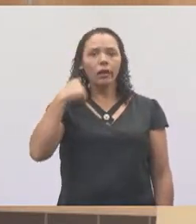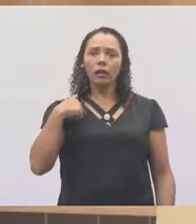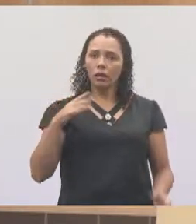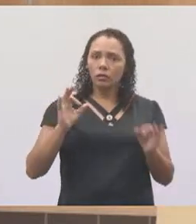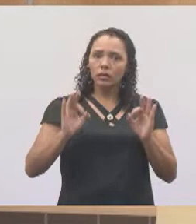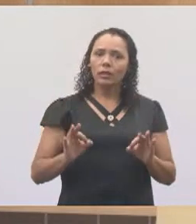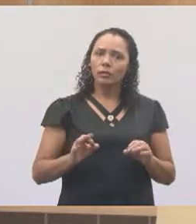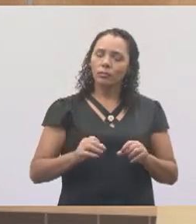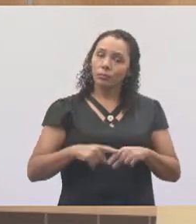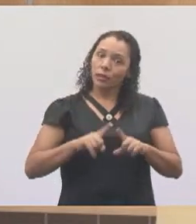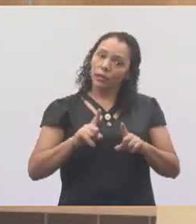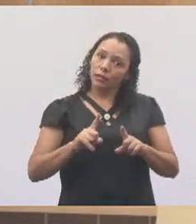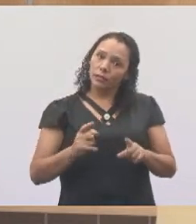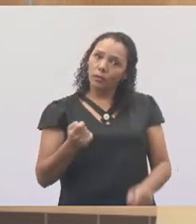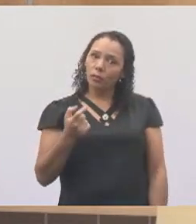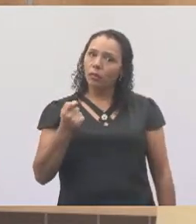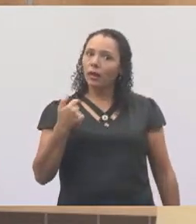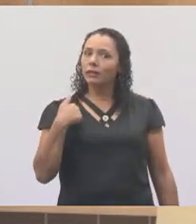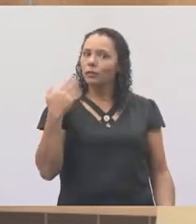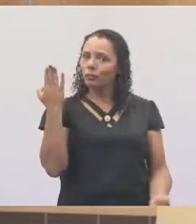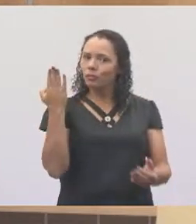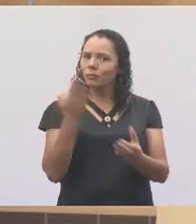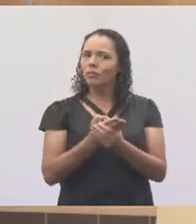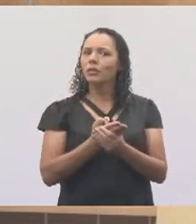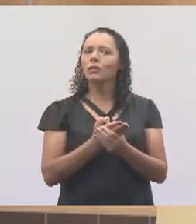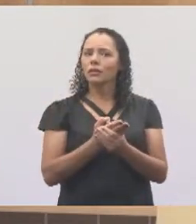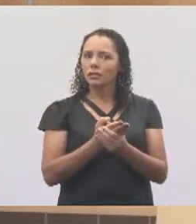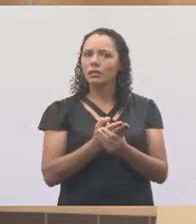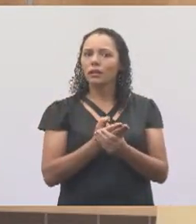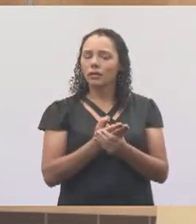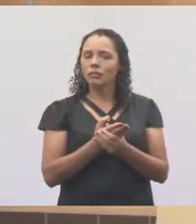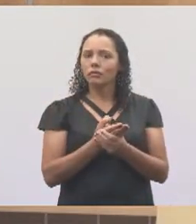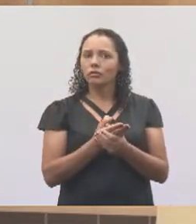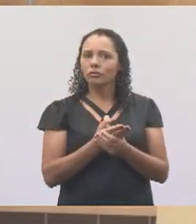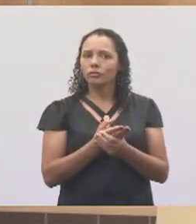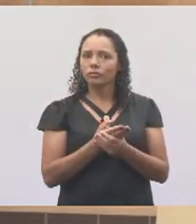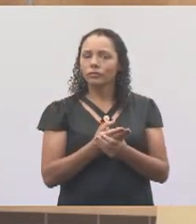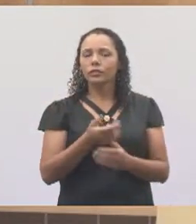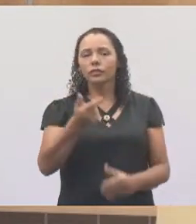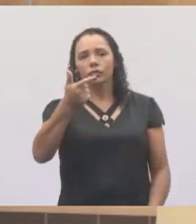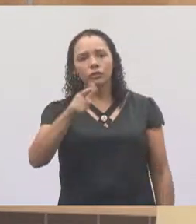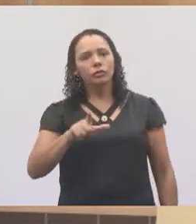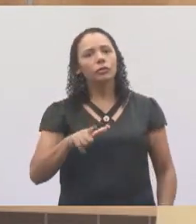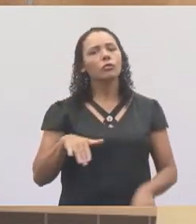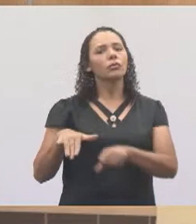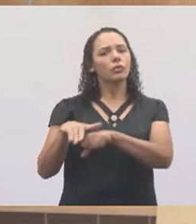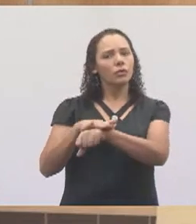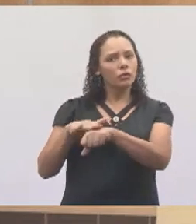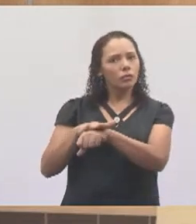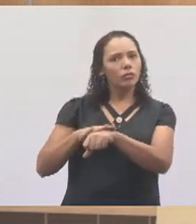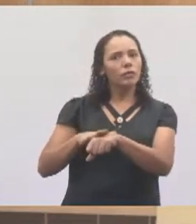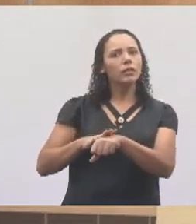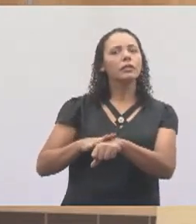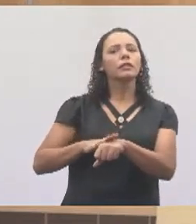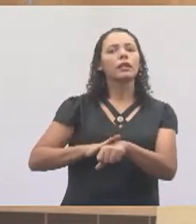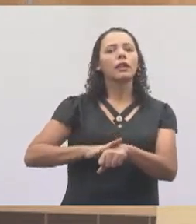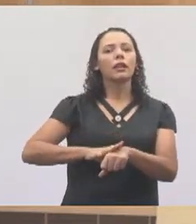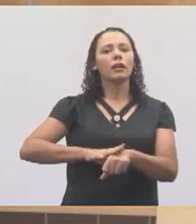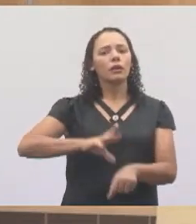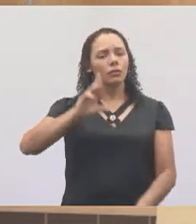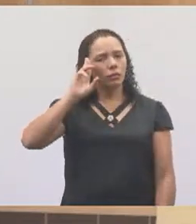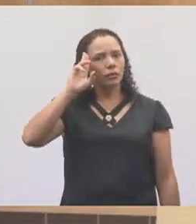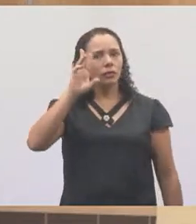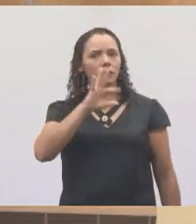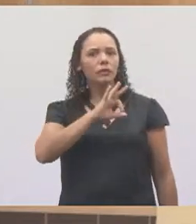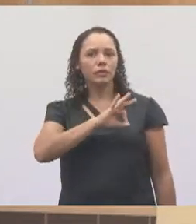meio ambiente, alguma coisa parecida na época, e mais uma vez eu tive o contato com o doutor, mas já foi aqui no centro da